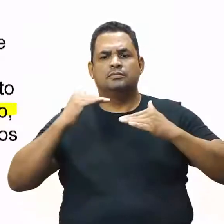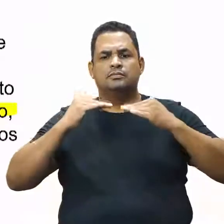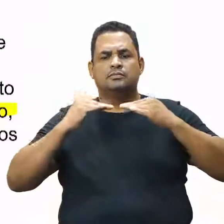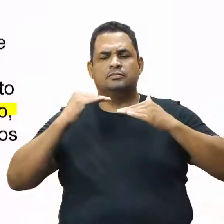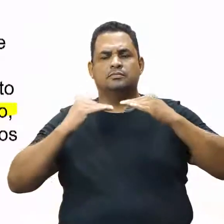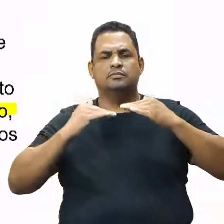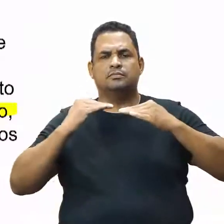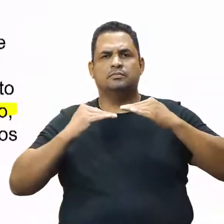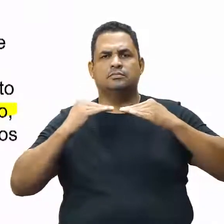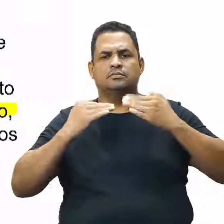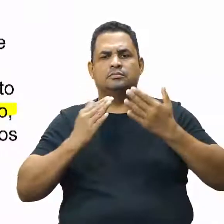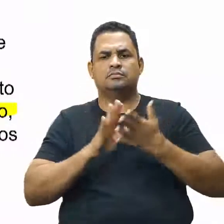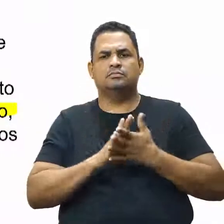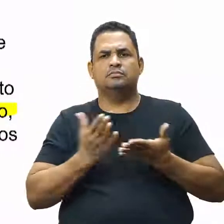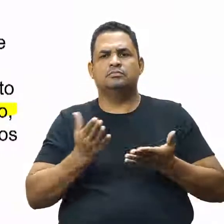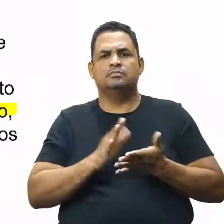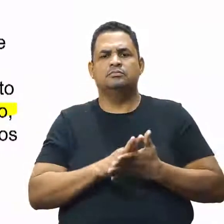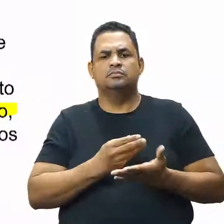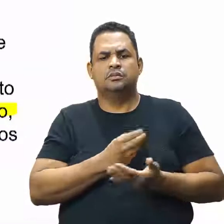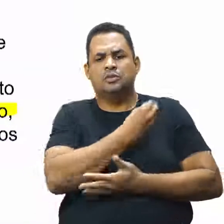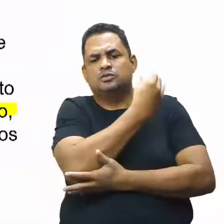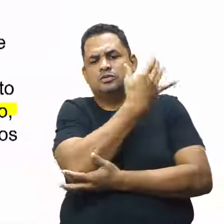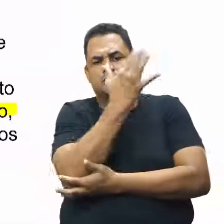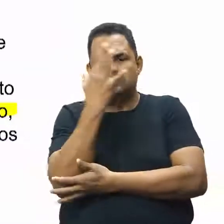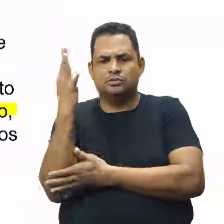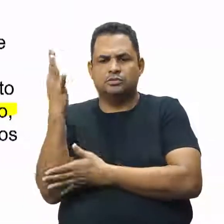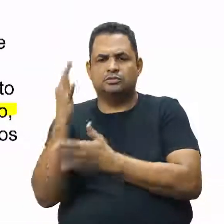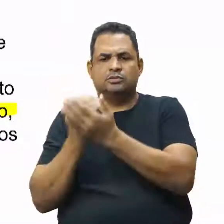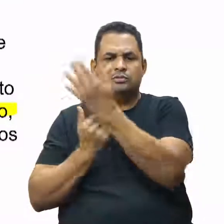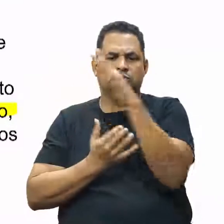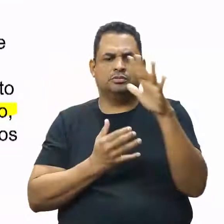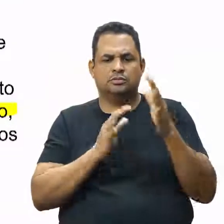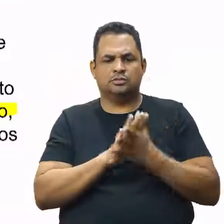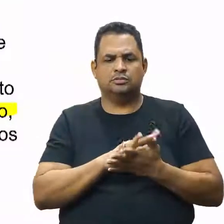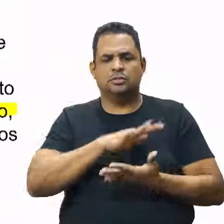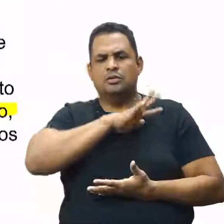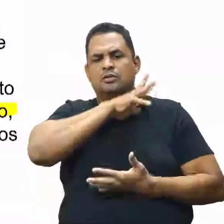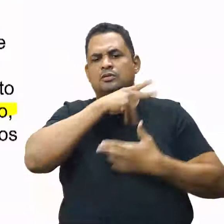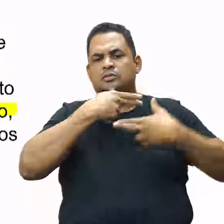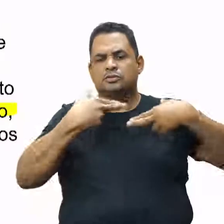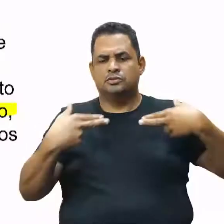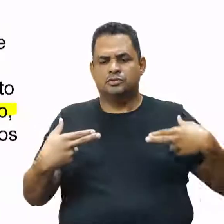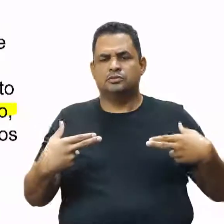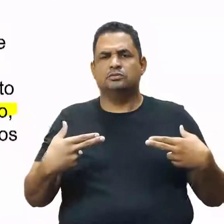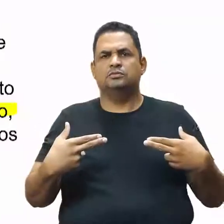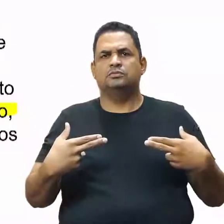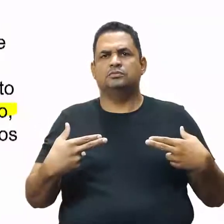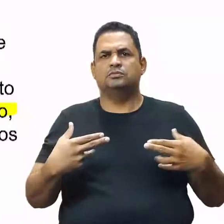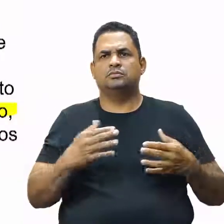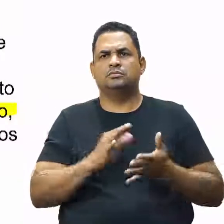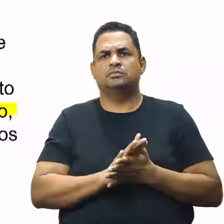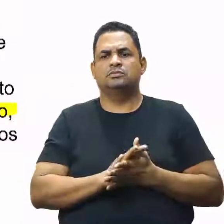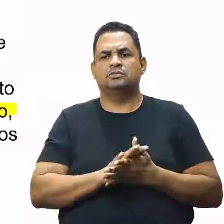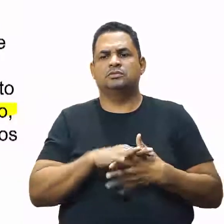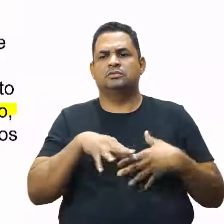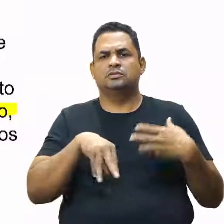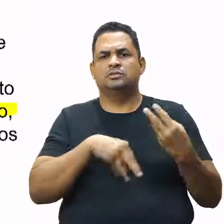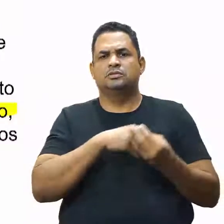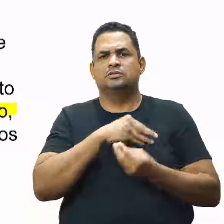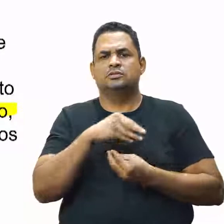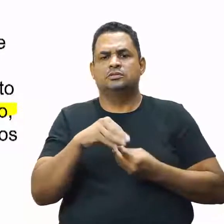equilíbrio dos seres vegetais, dos animais, e quando eu falo animais, tem que envolver